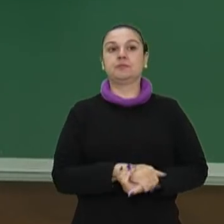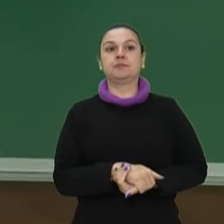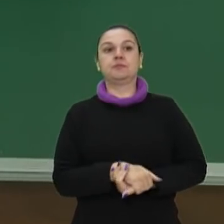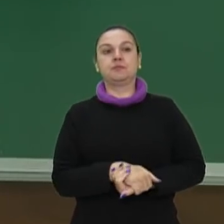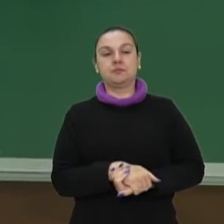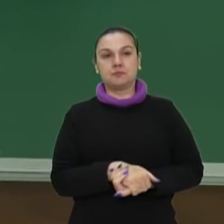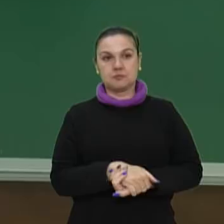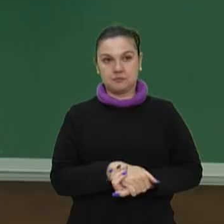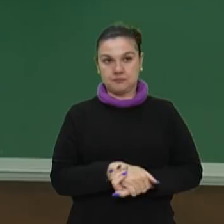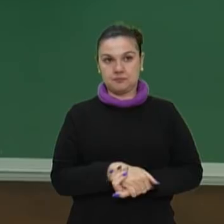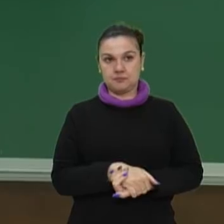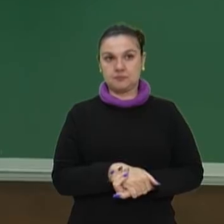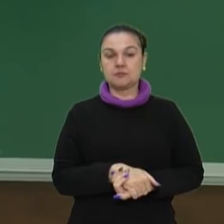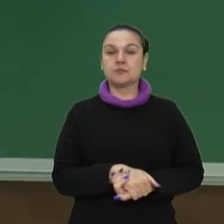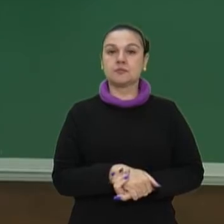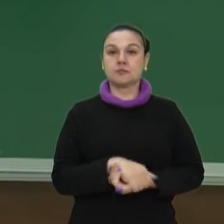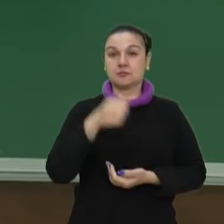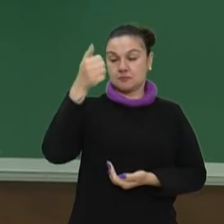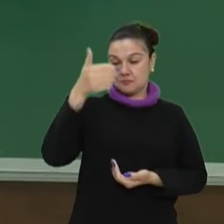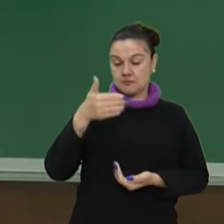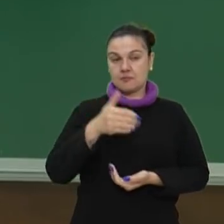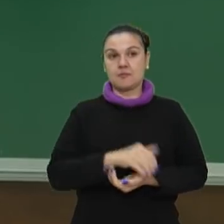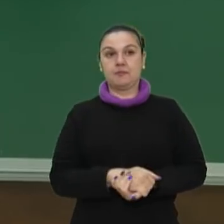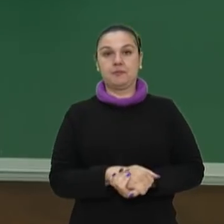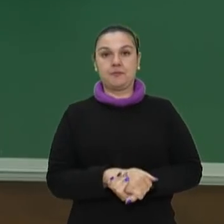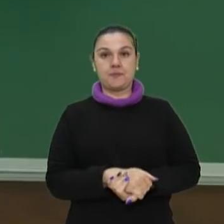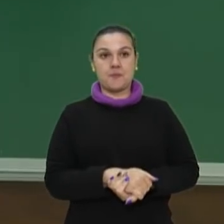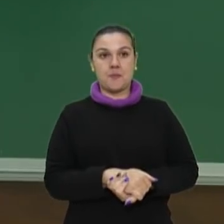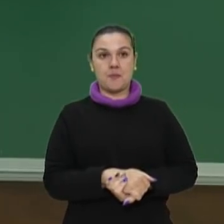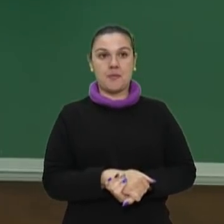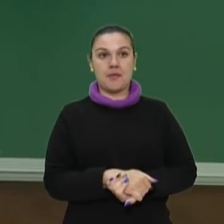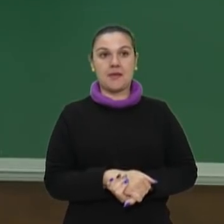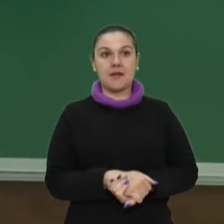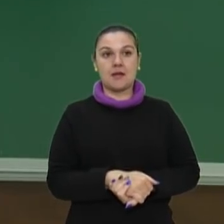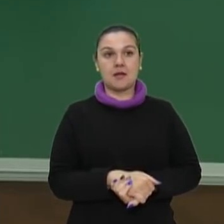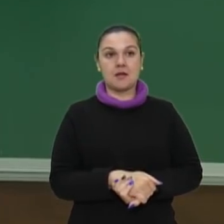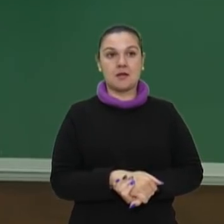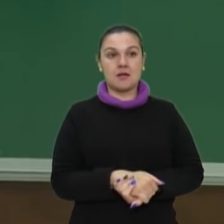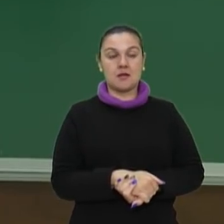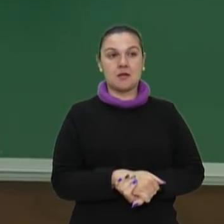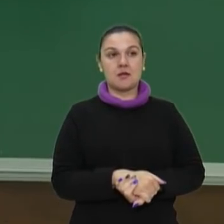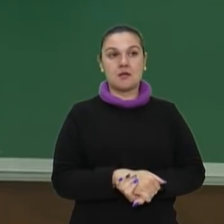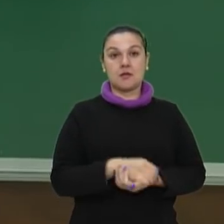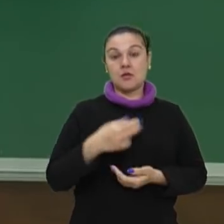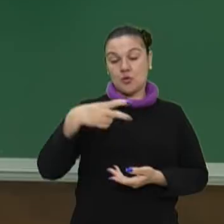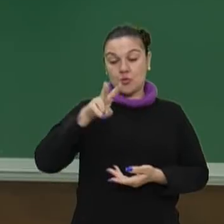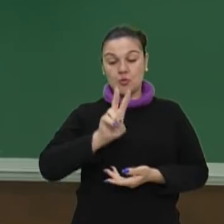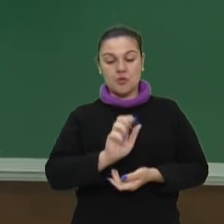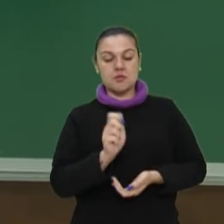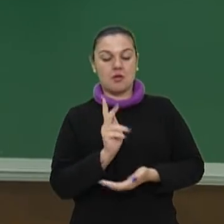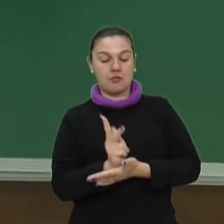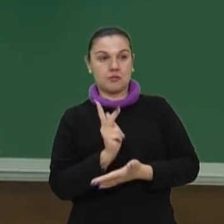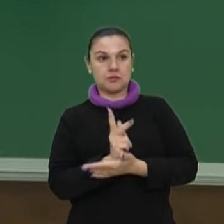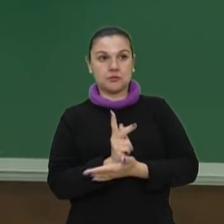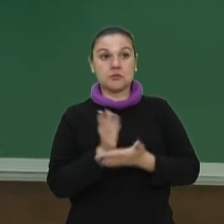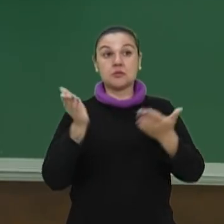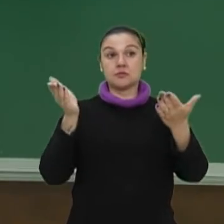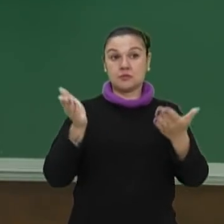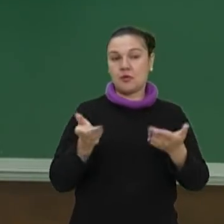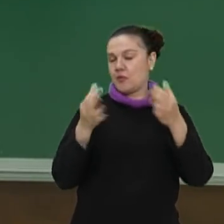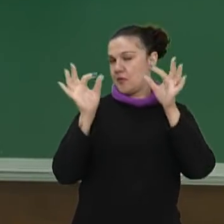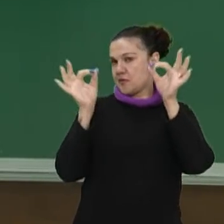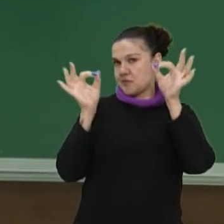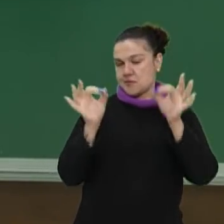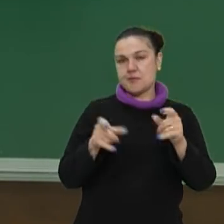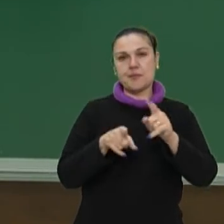no caso, né? Eu devo 2b, fica menos 2b. E o 2a que está no denominador permanece. E aqui simples,